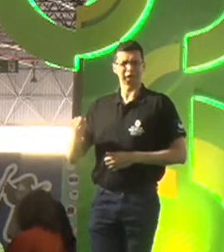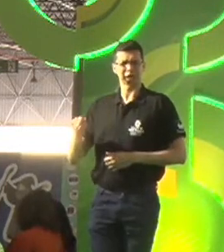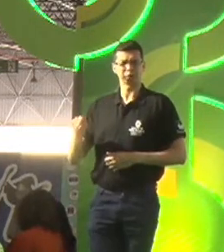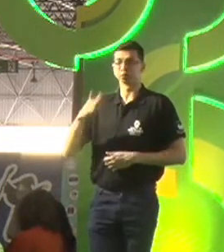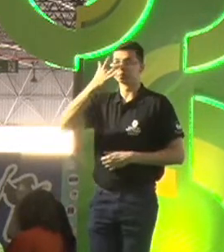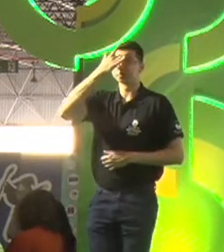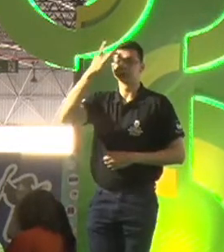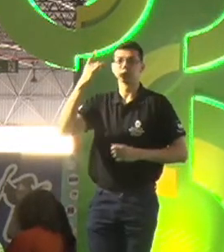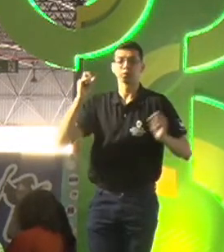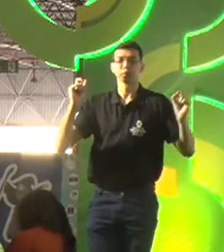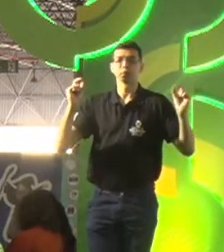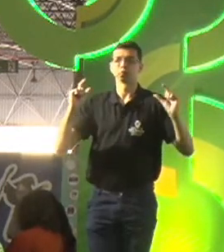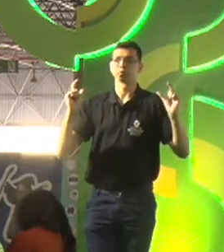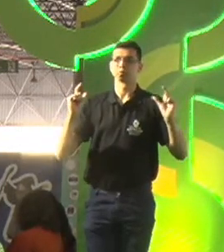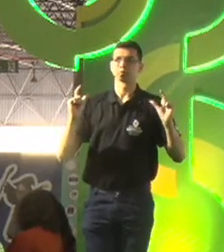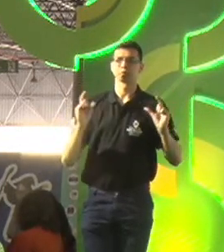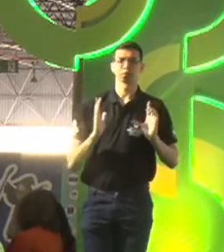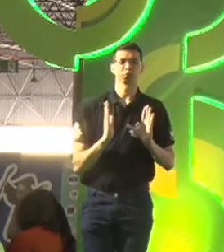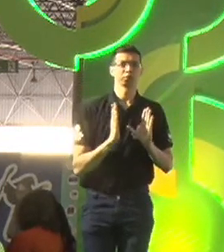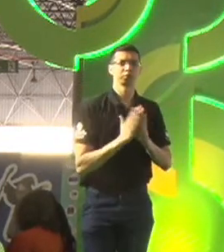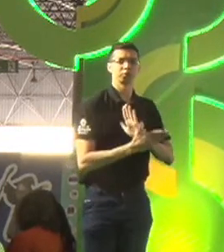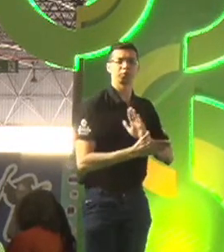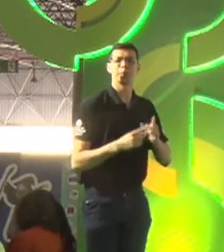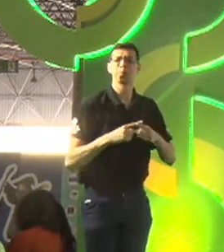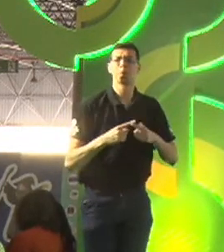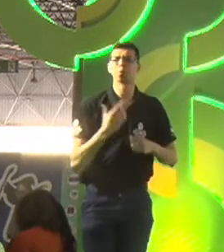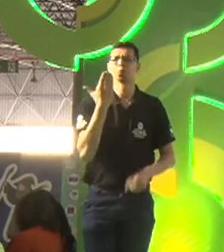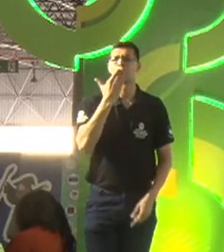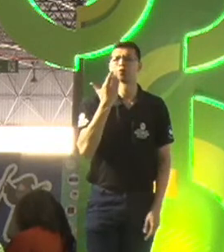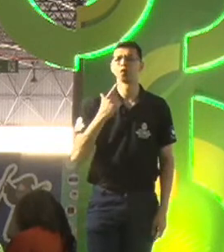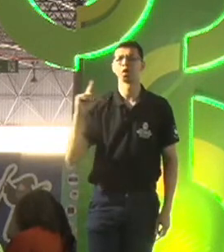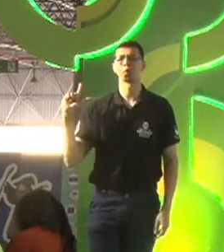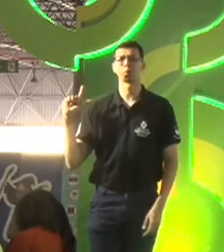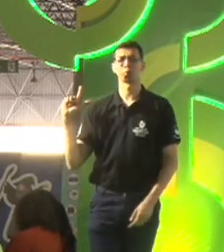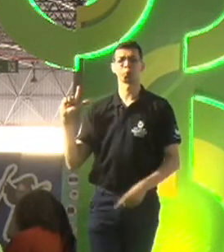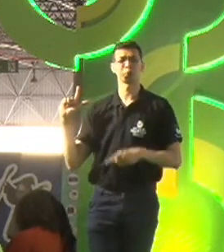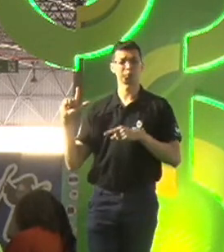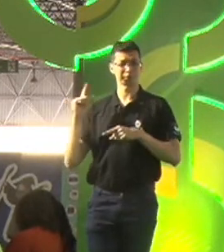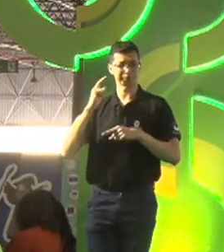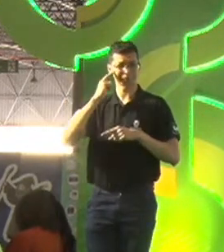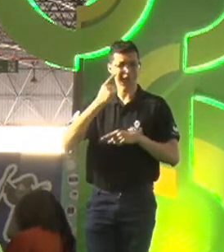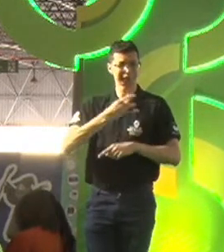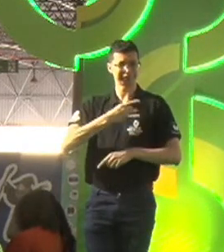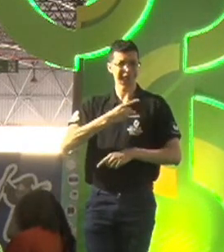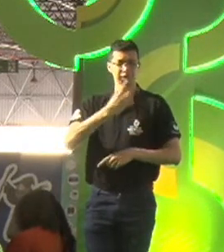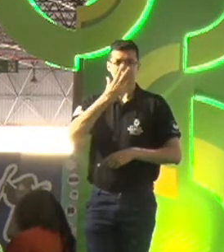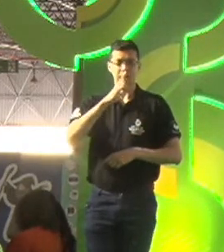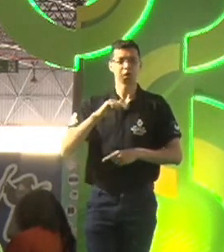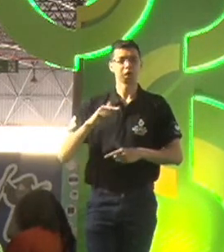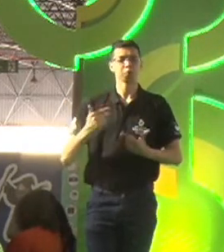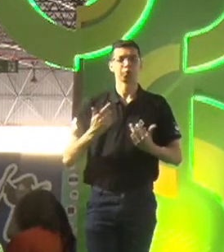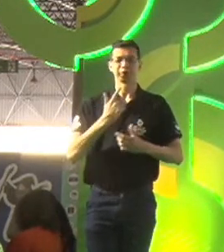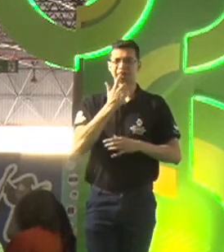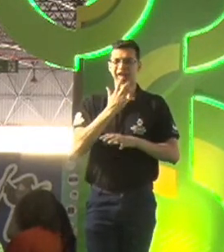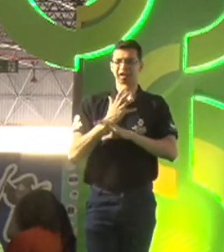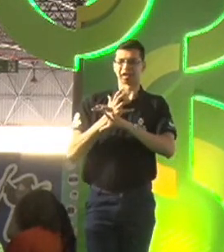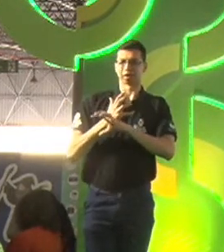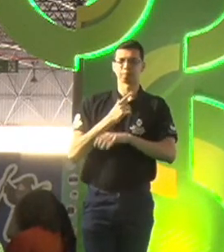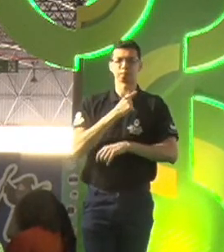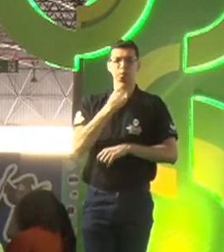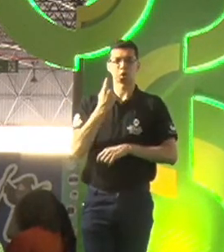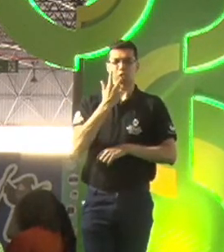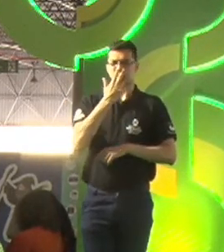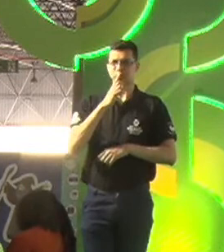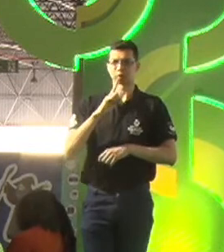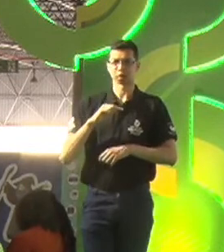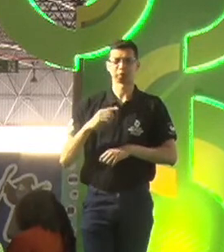espantava as pessoas assim que realmente nunca viu aquilo ficava com medo sabe ficava parecendo um esqueleto algo morto que tava